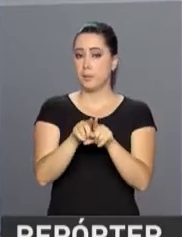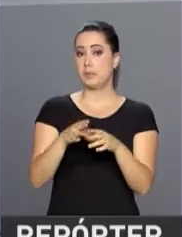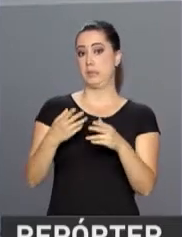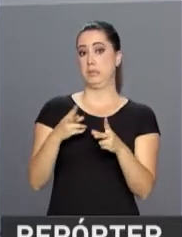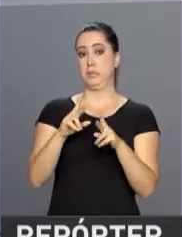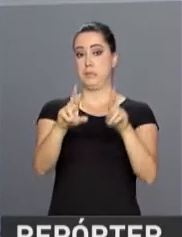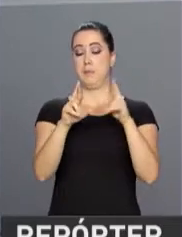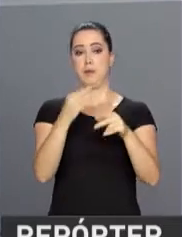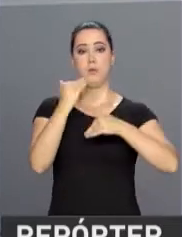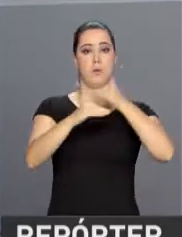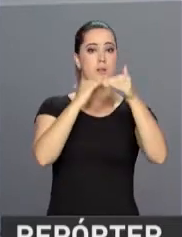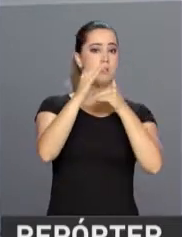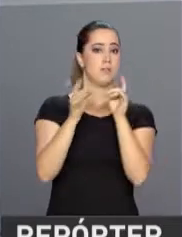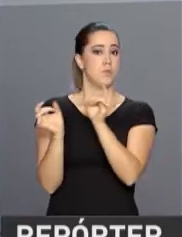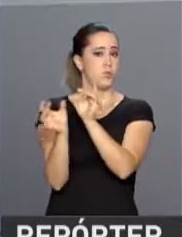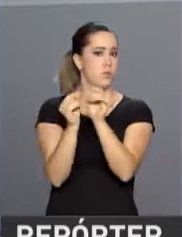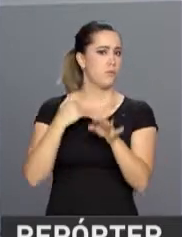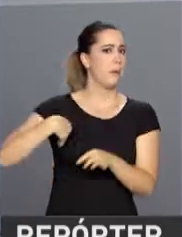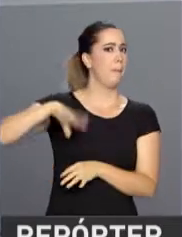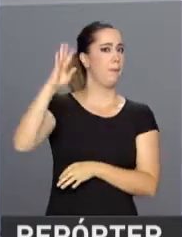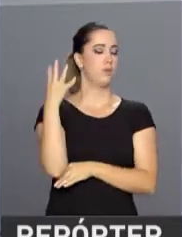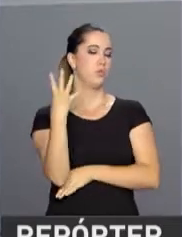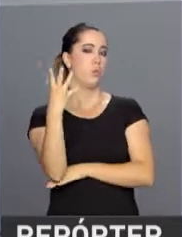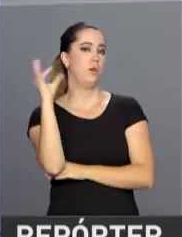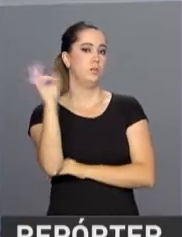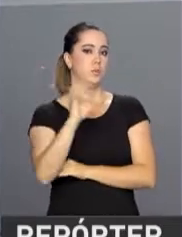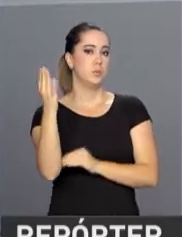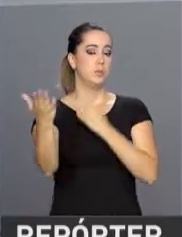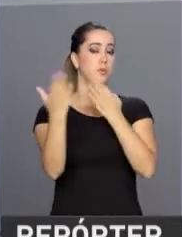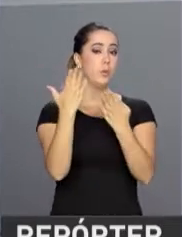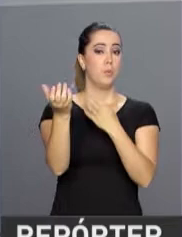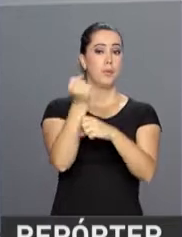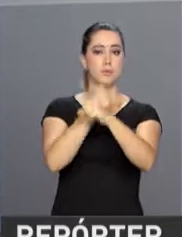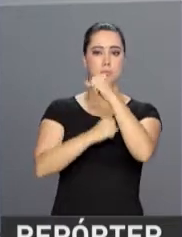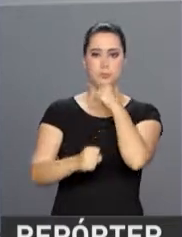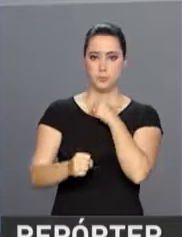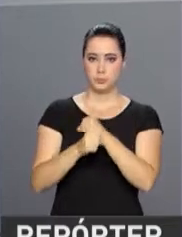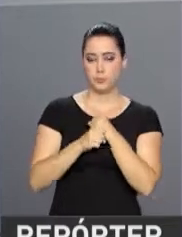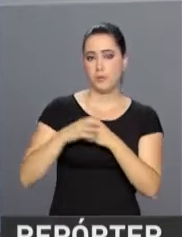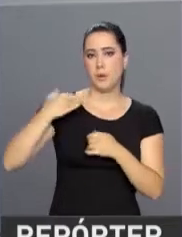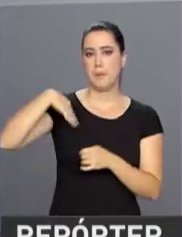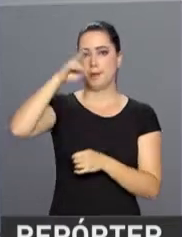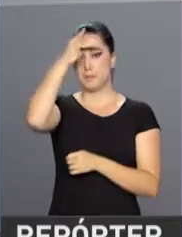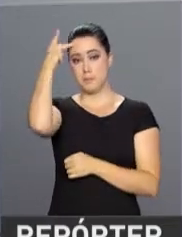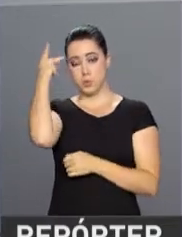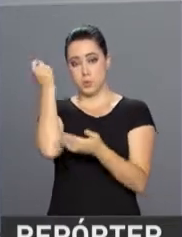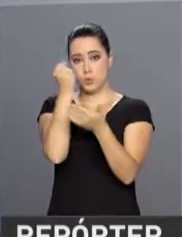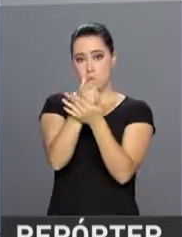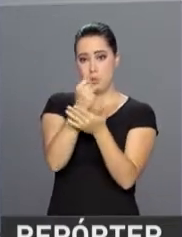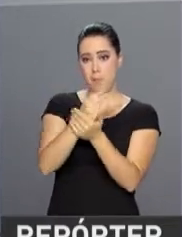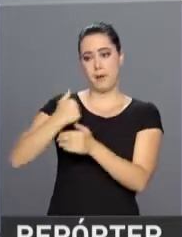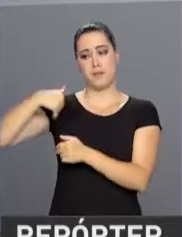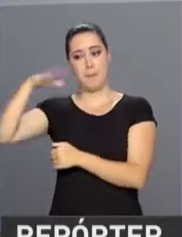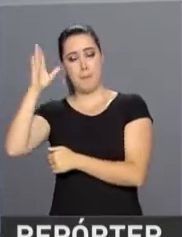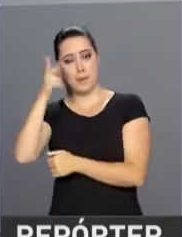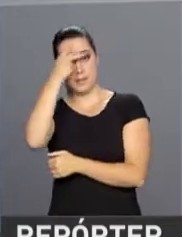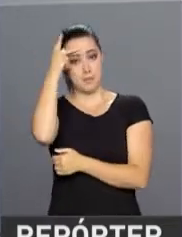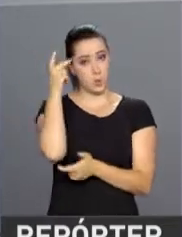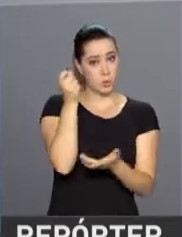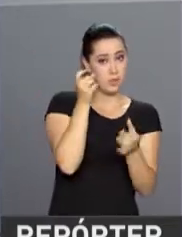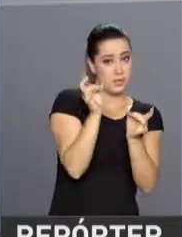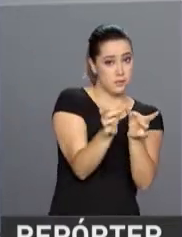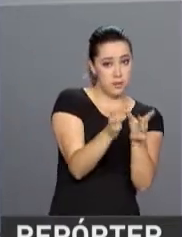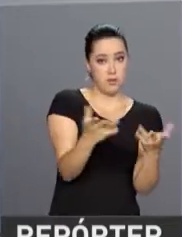de vendas deve ser de mais de 4% em relação ao ano passado mas compradores e mais vendedores e dá chance